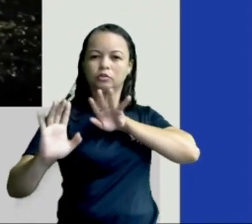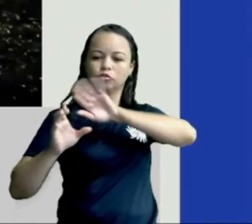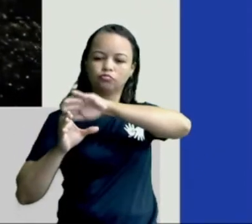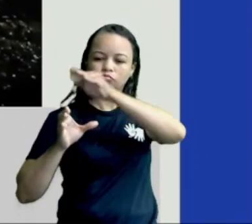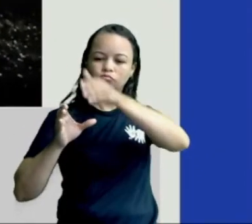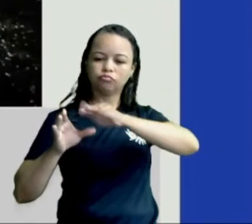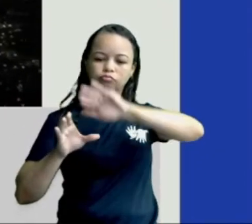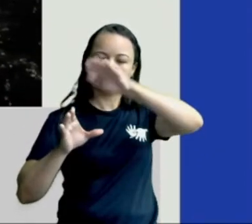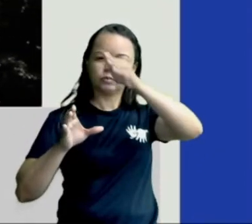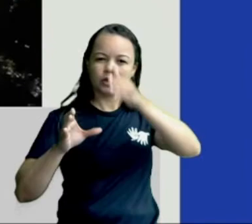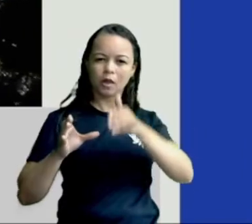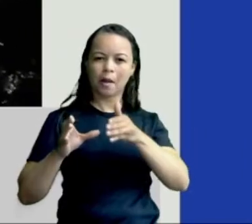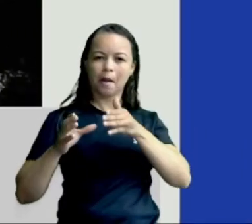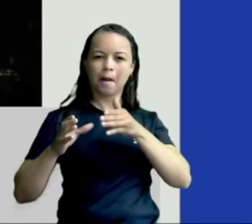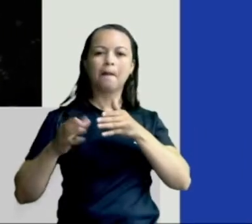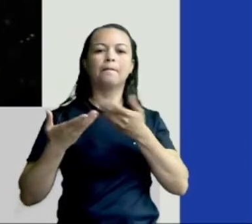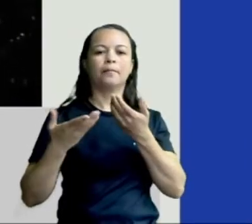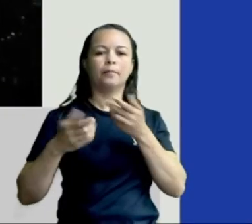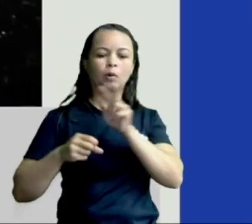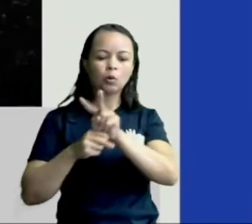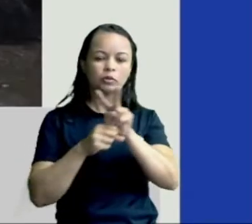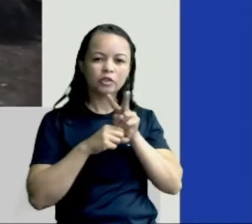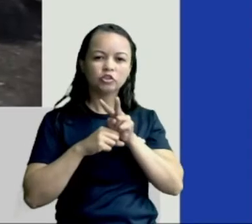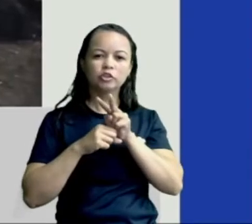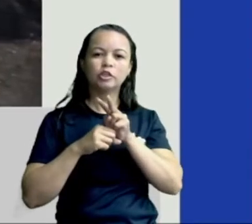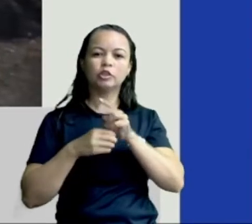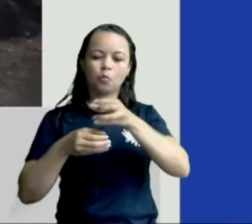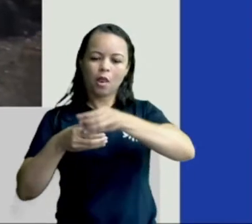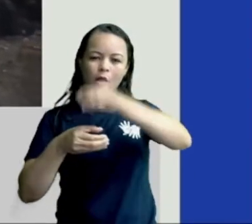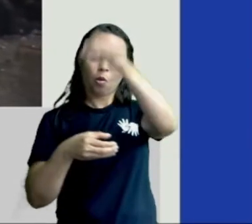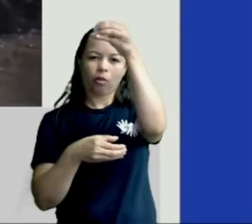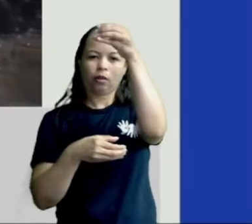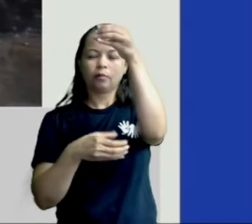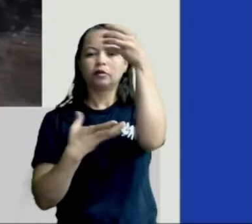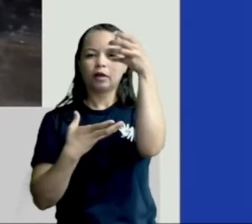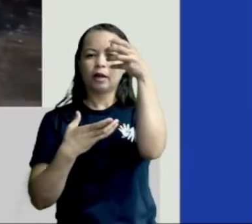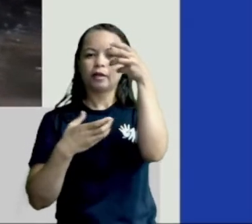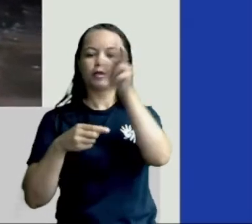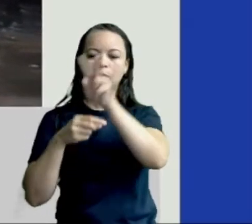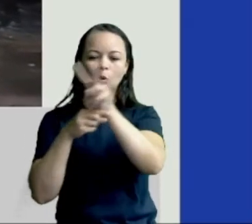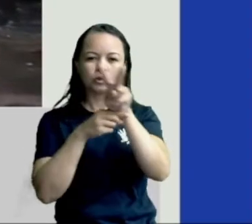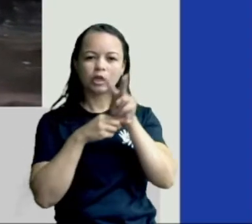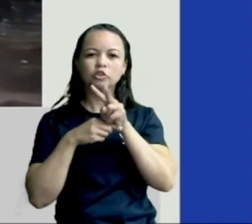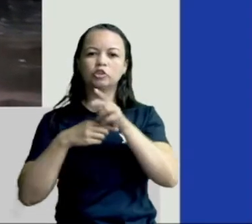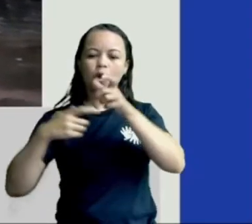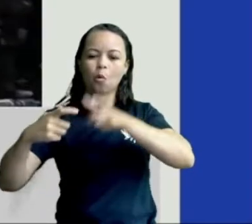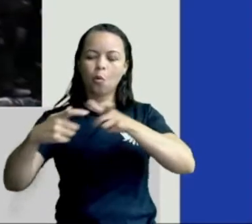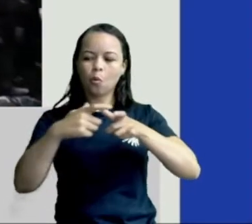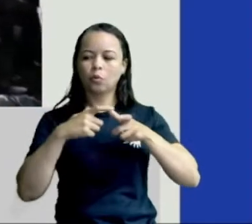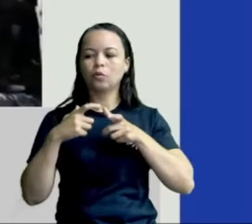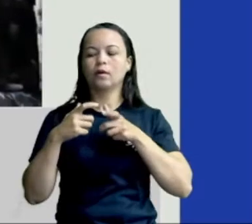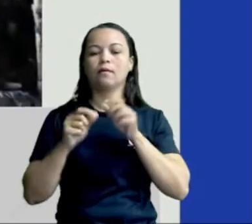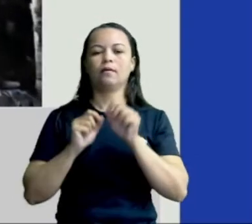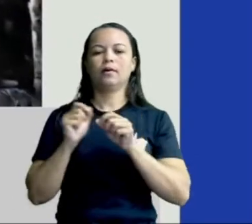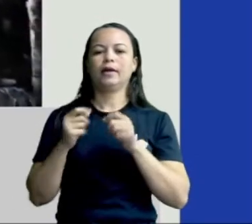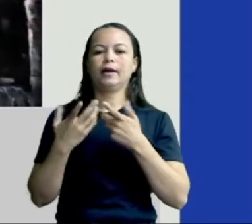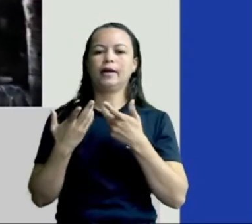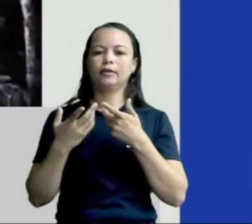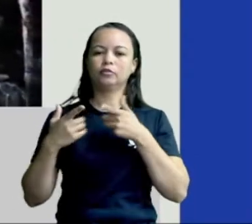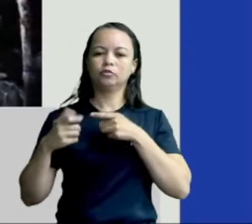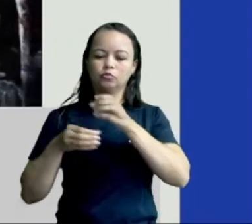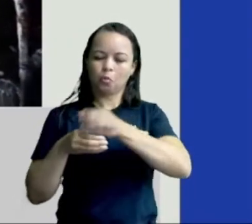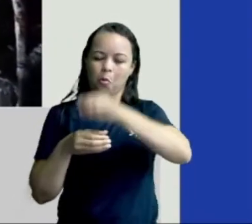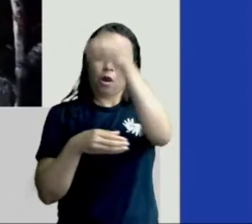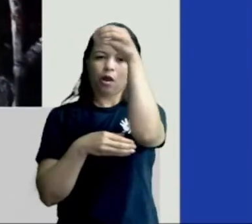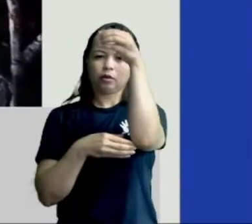monte, protegidos por imensos tabocais que rodeavam o lugar. Os bambuzais, aliás, além de terem dado o